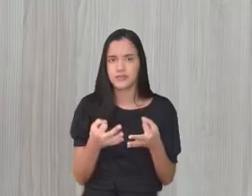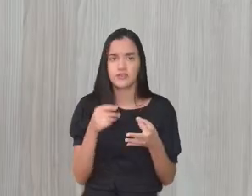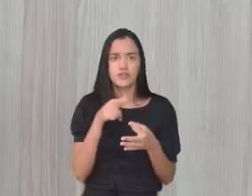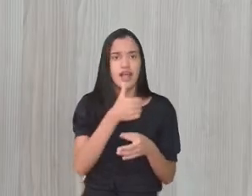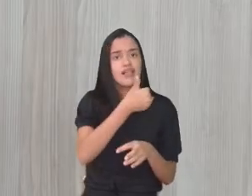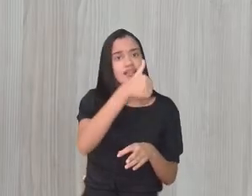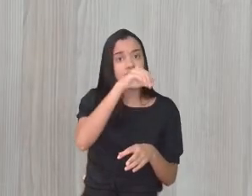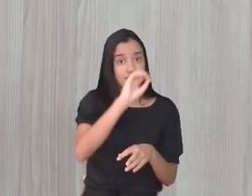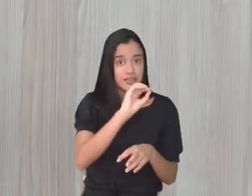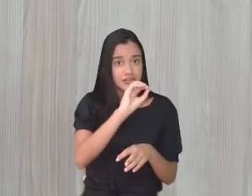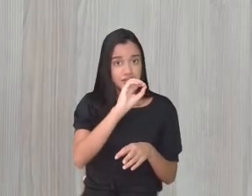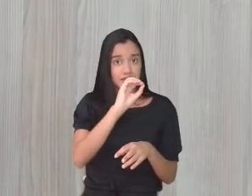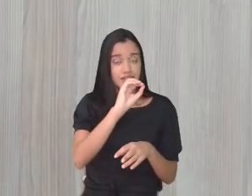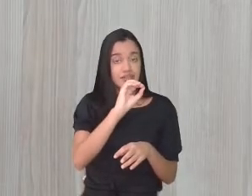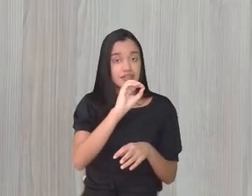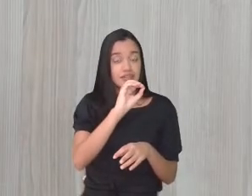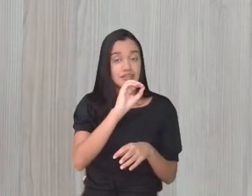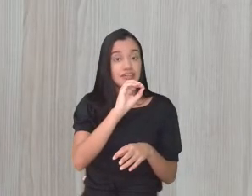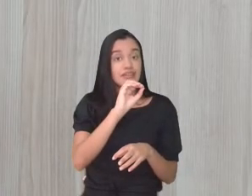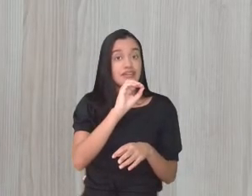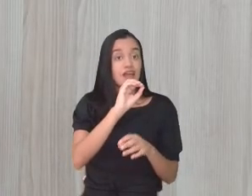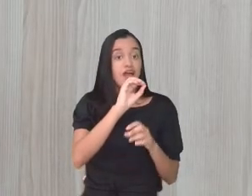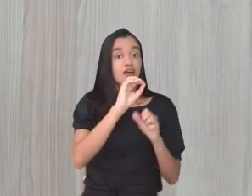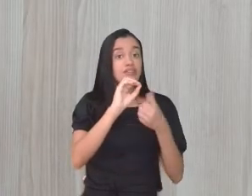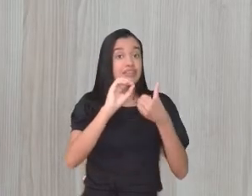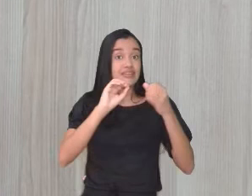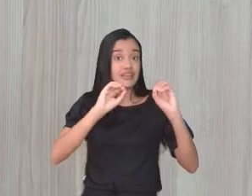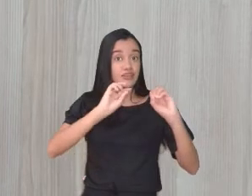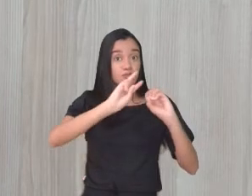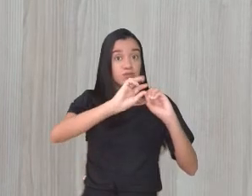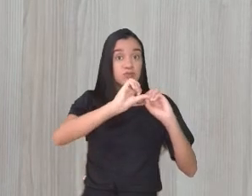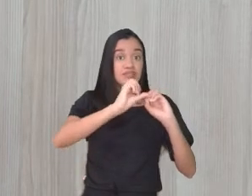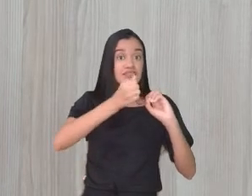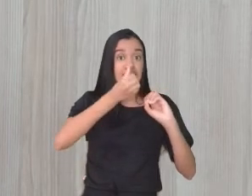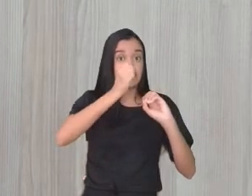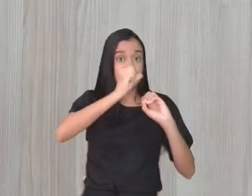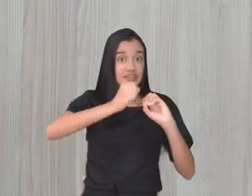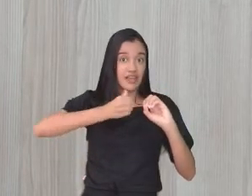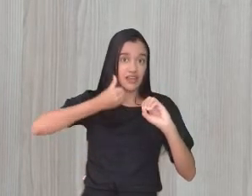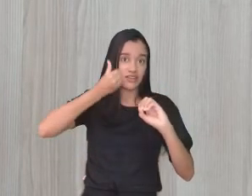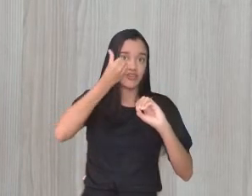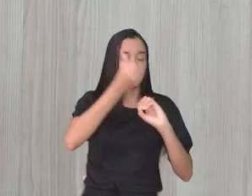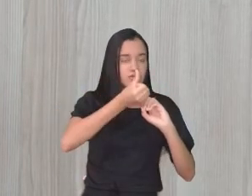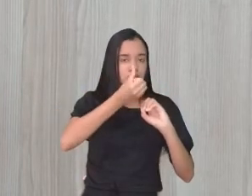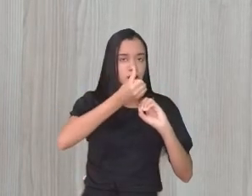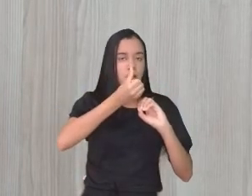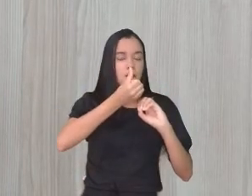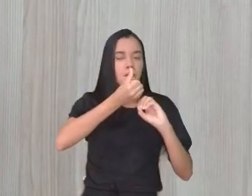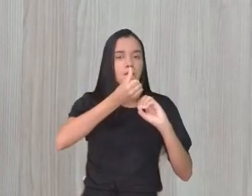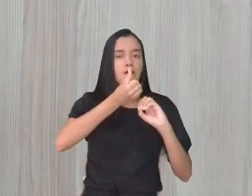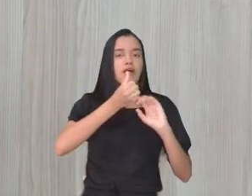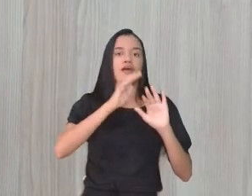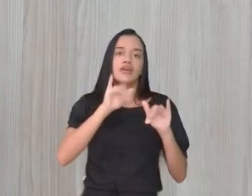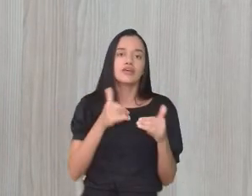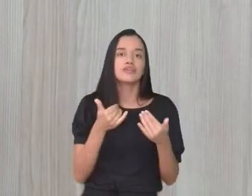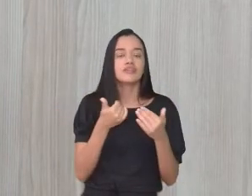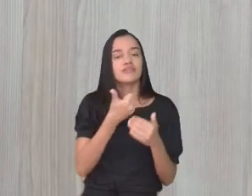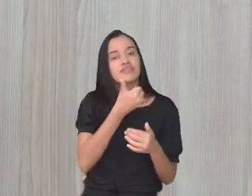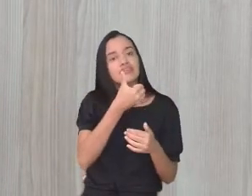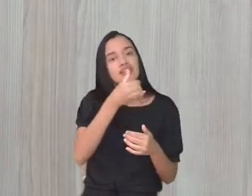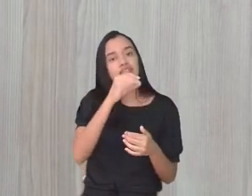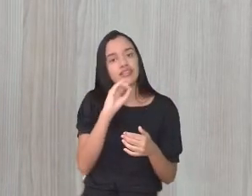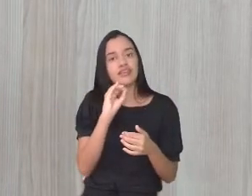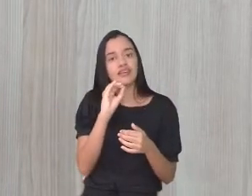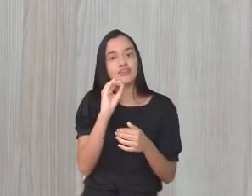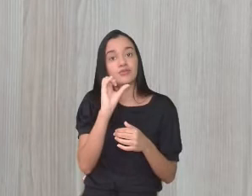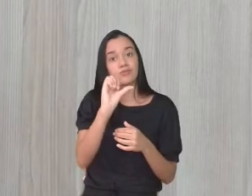tem 10, 6 vezes, multiplicado por ele mesmo, então vai ser 10 elevado à sexta.